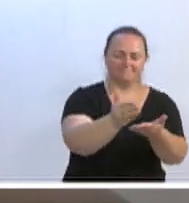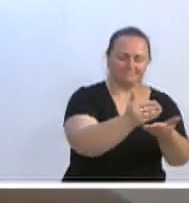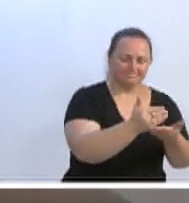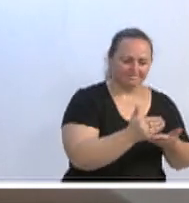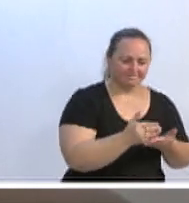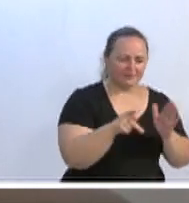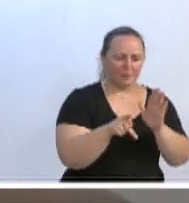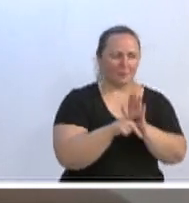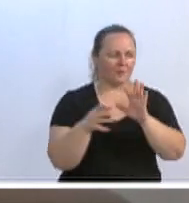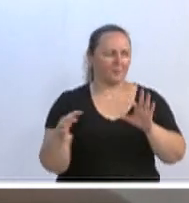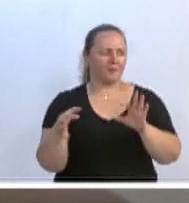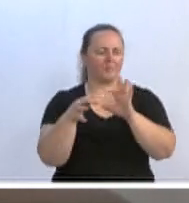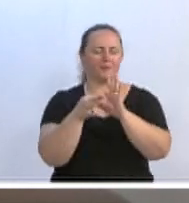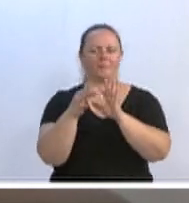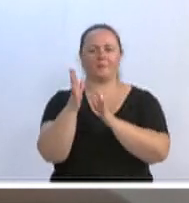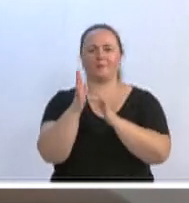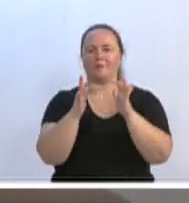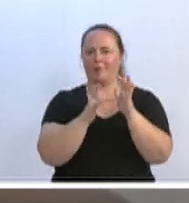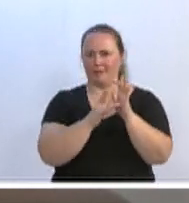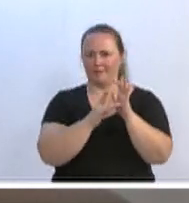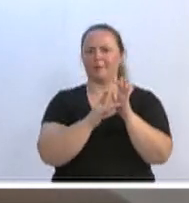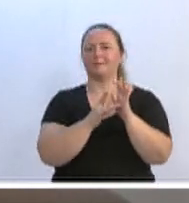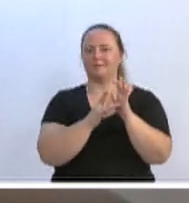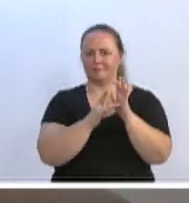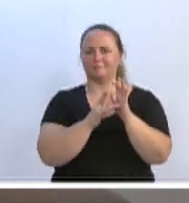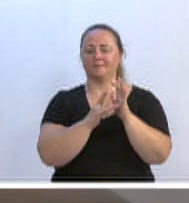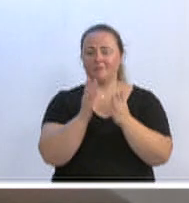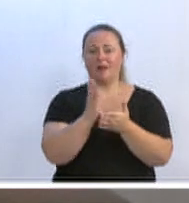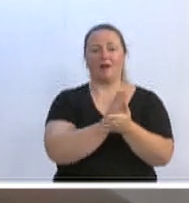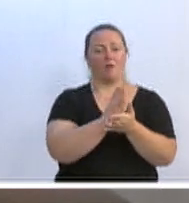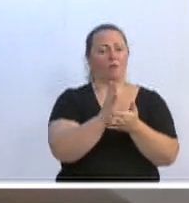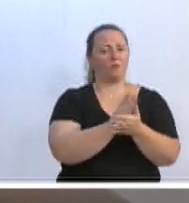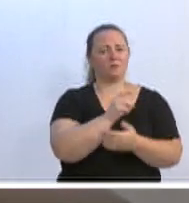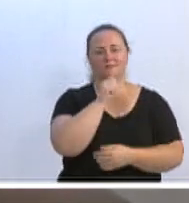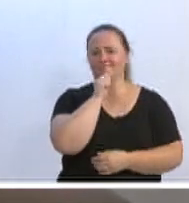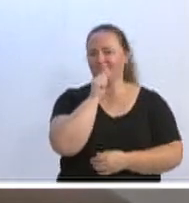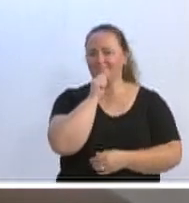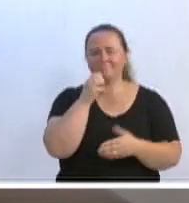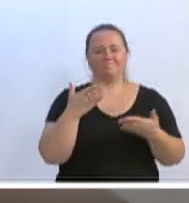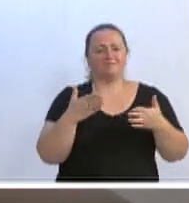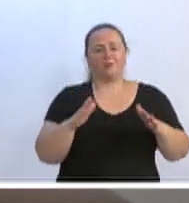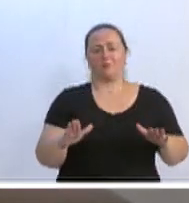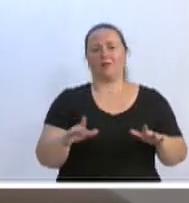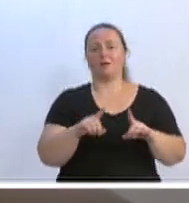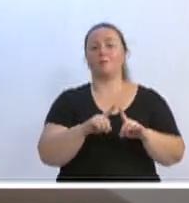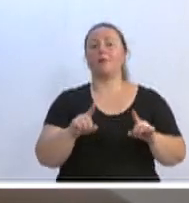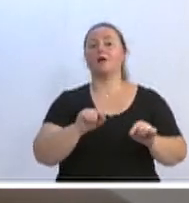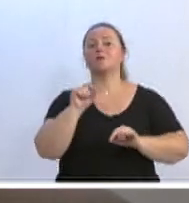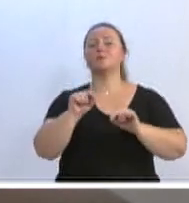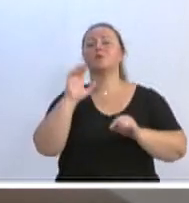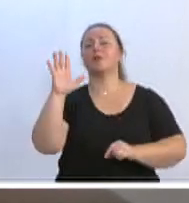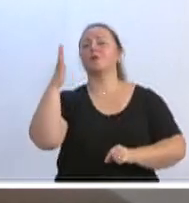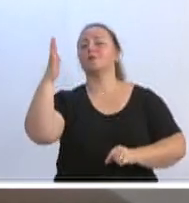os seus não receberam, muito antes pelo contrário, crucificaram ao Rei da